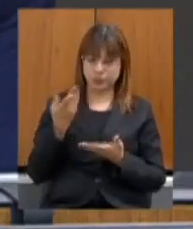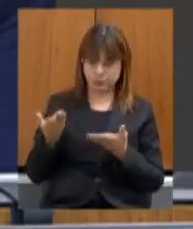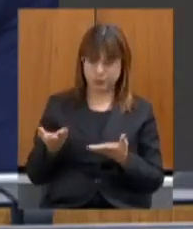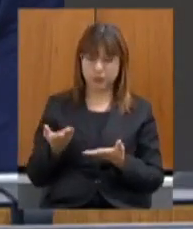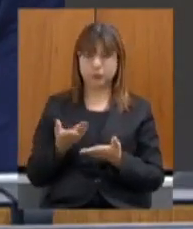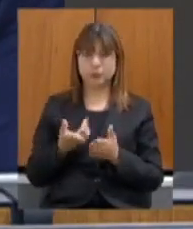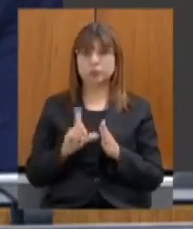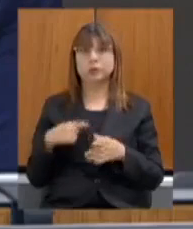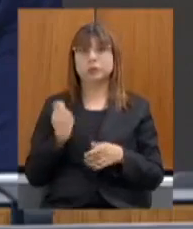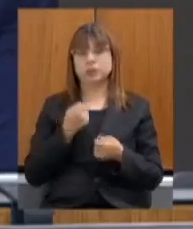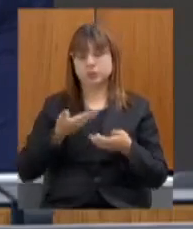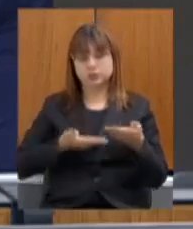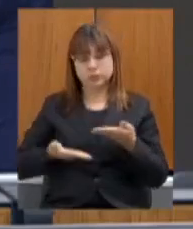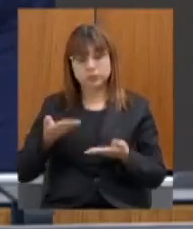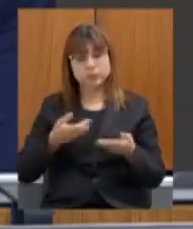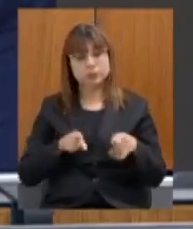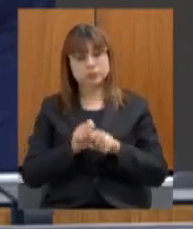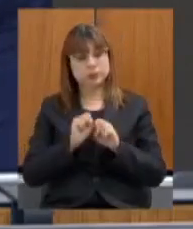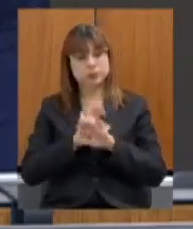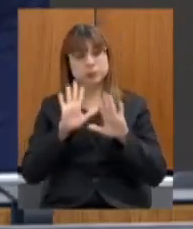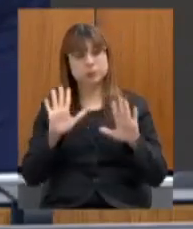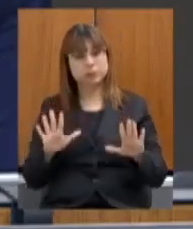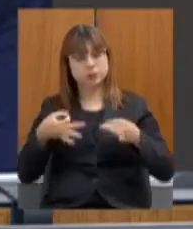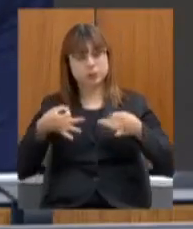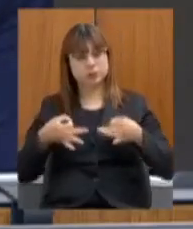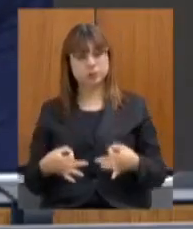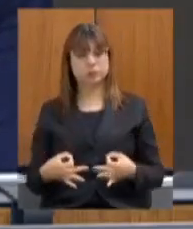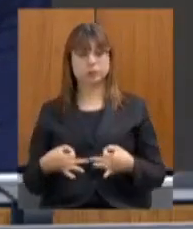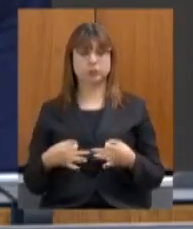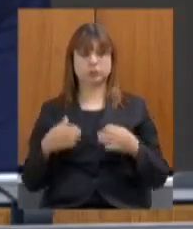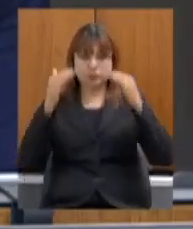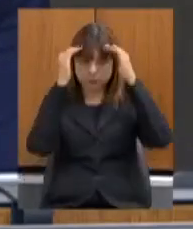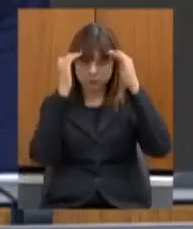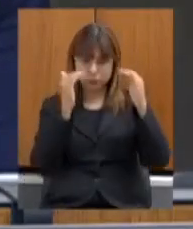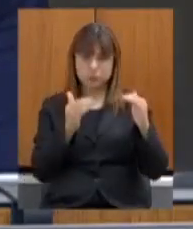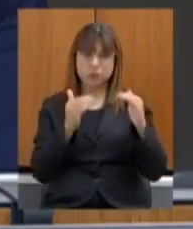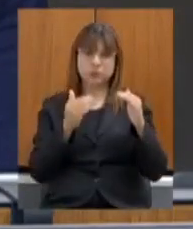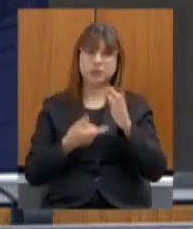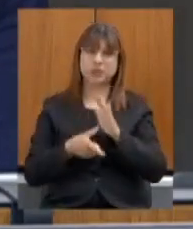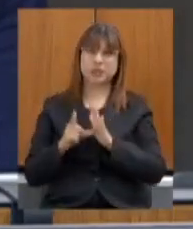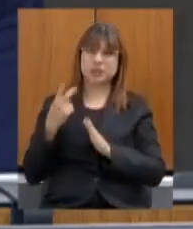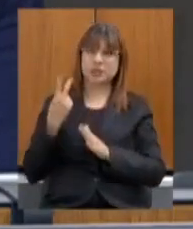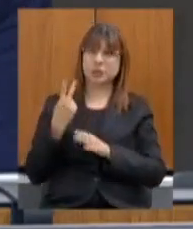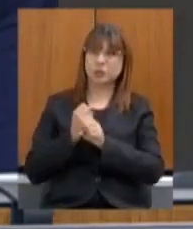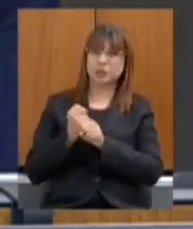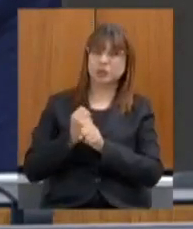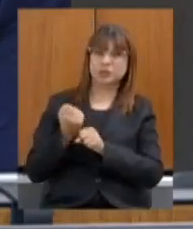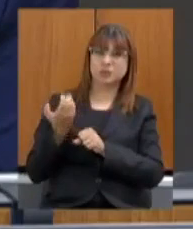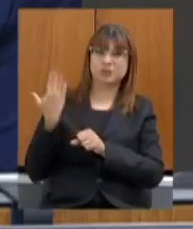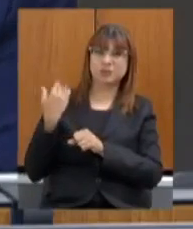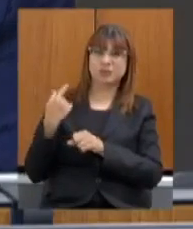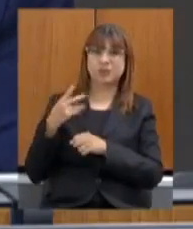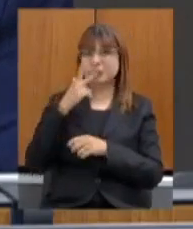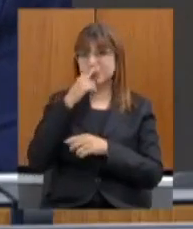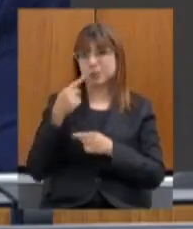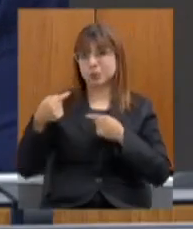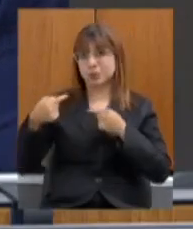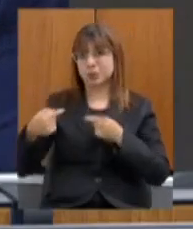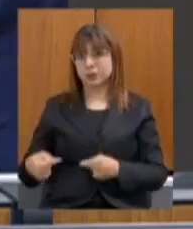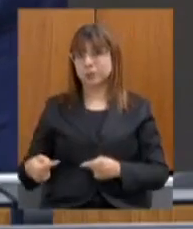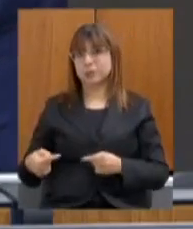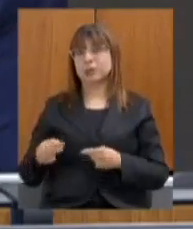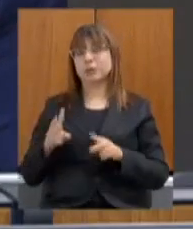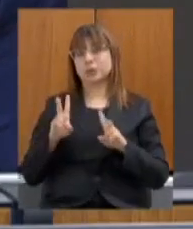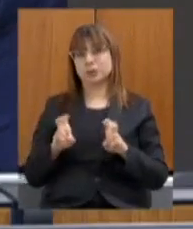com diálogo, com transparência, com lealdade, acho que o senhor ponderou que há dois anos atrás estivemos em lados opostos do ponto de vista político e